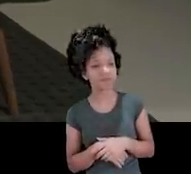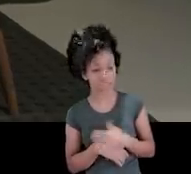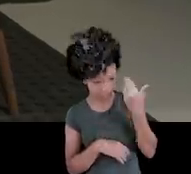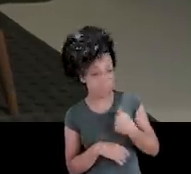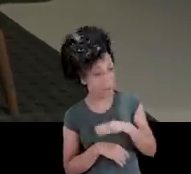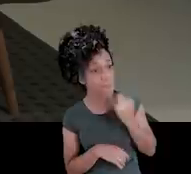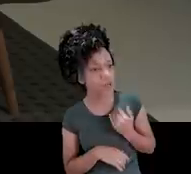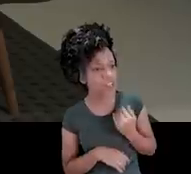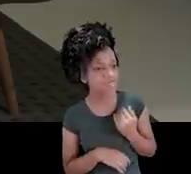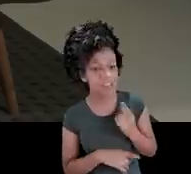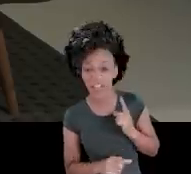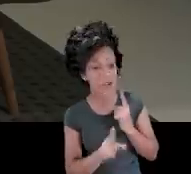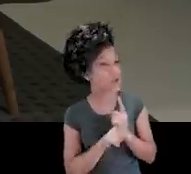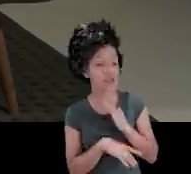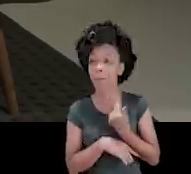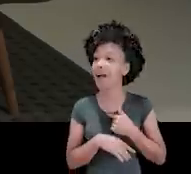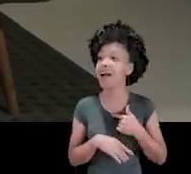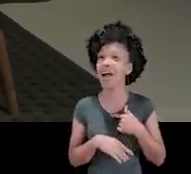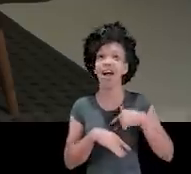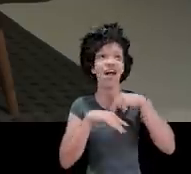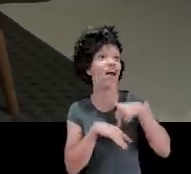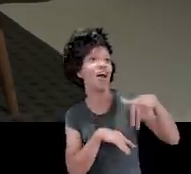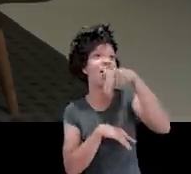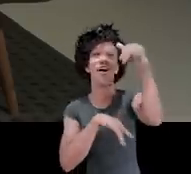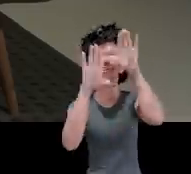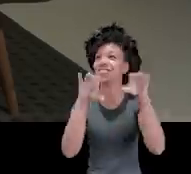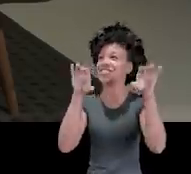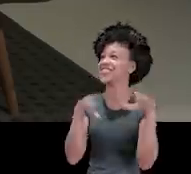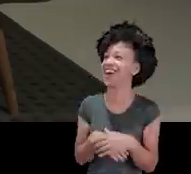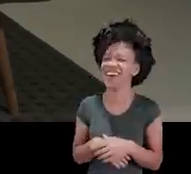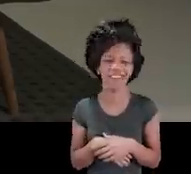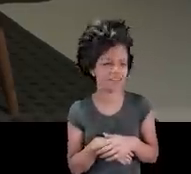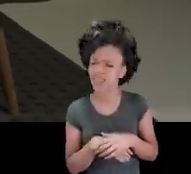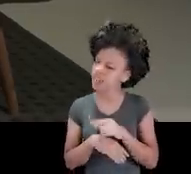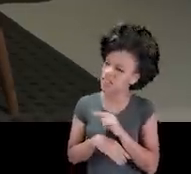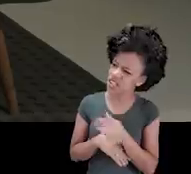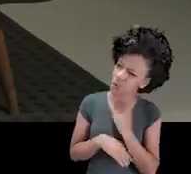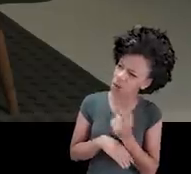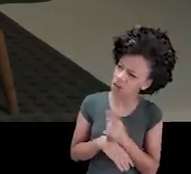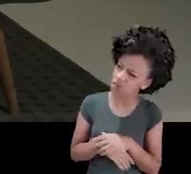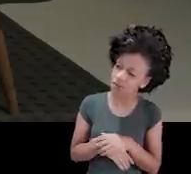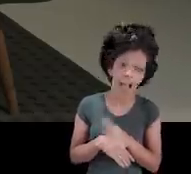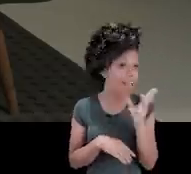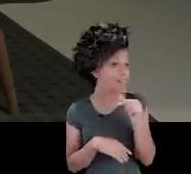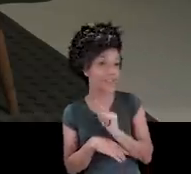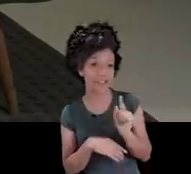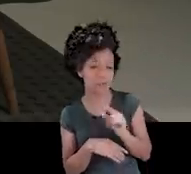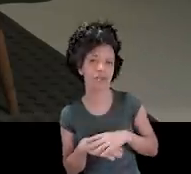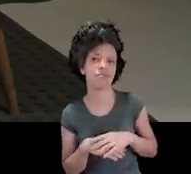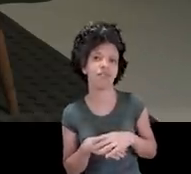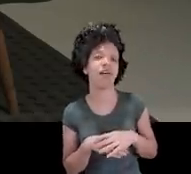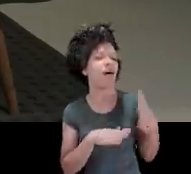morri, encontrei o morto. Eu tô no céu. Ele andando assim, ué, você não morreu, não? Aí, não demorou muito,